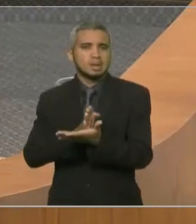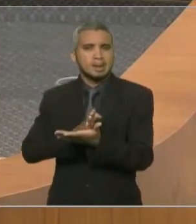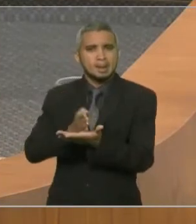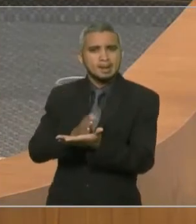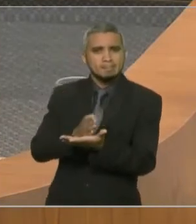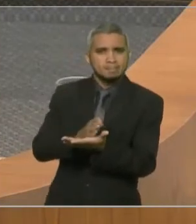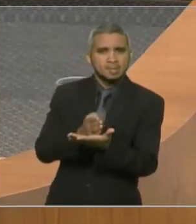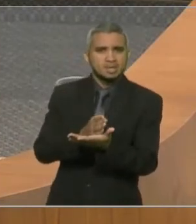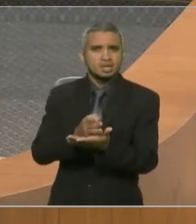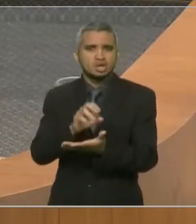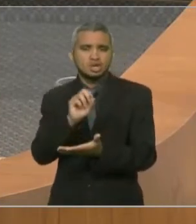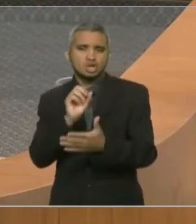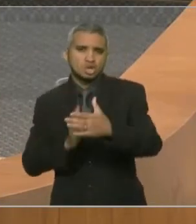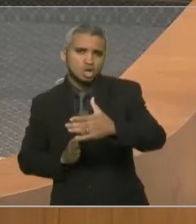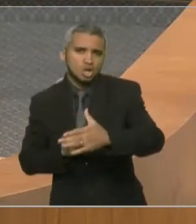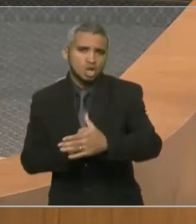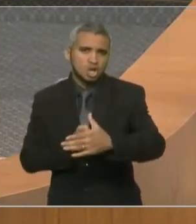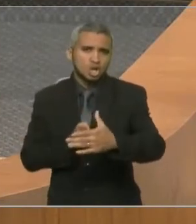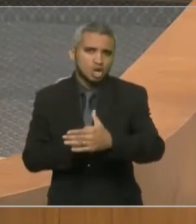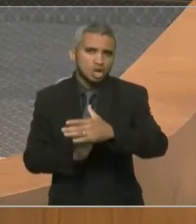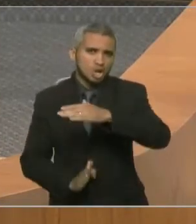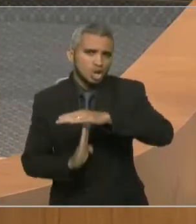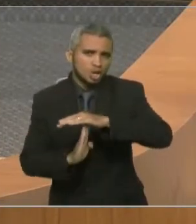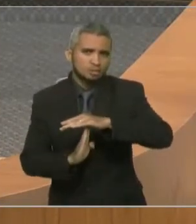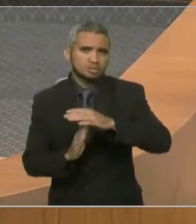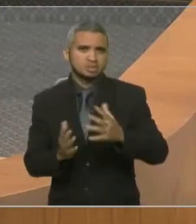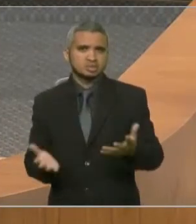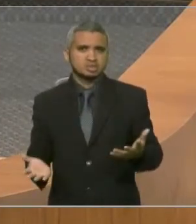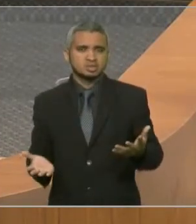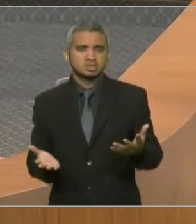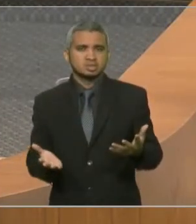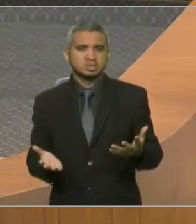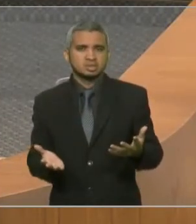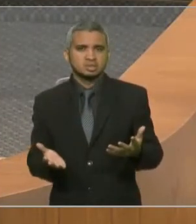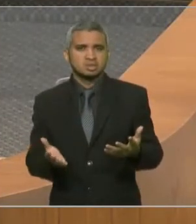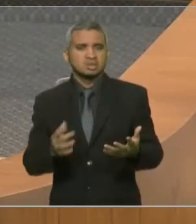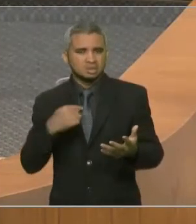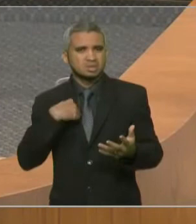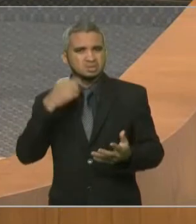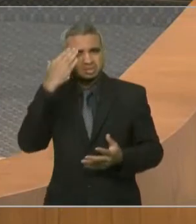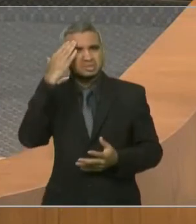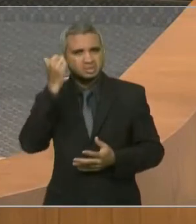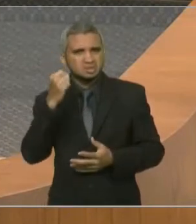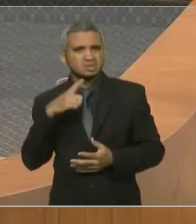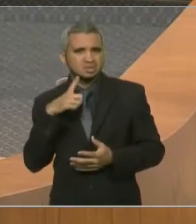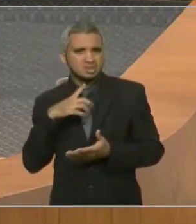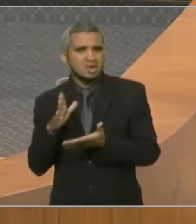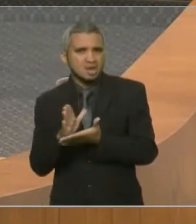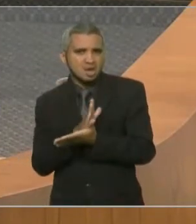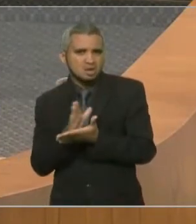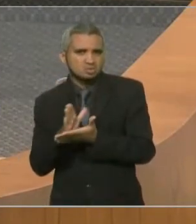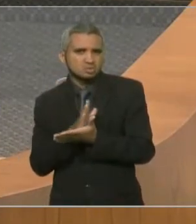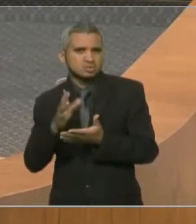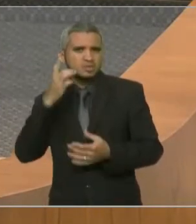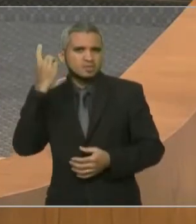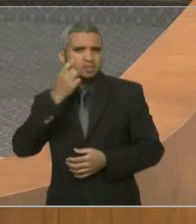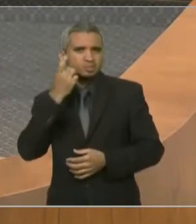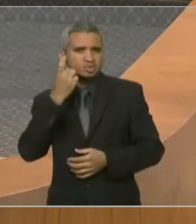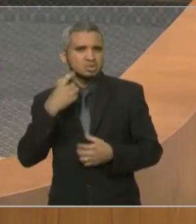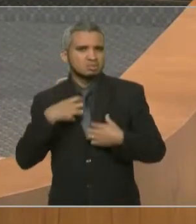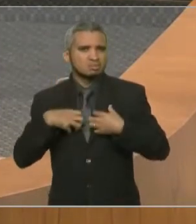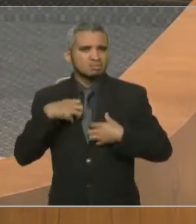eu tenho certeza que é isso que incomoda muitos deputados aqui e o governo do Estado, porque na minha emenda a esta lei,